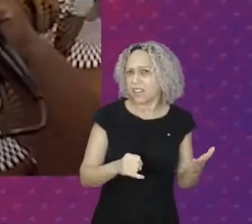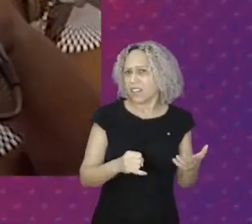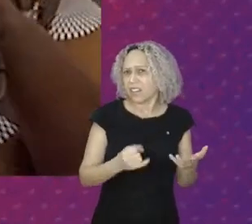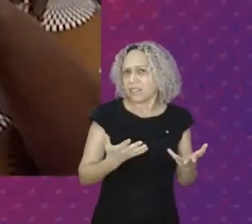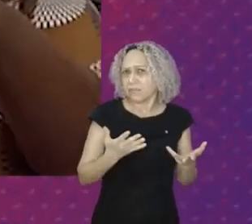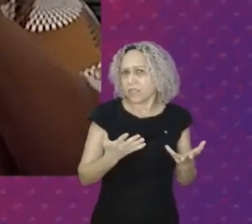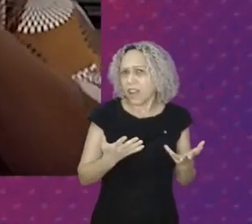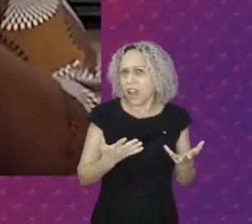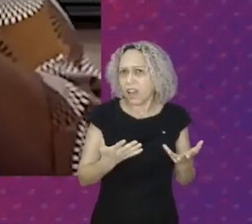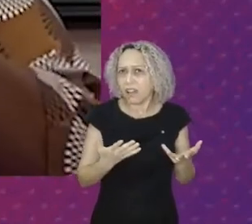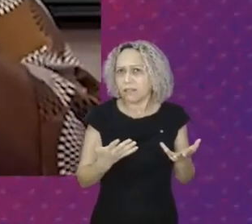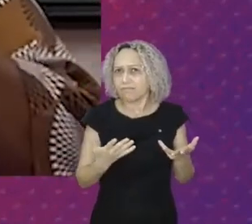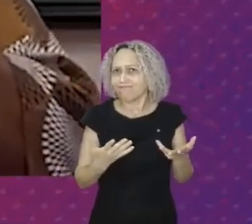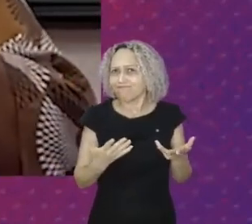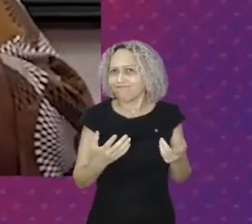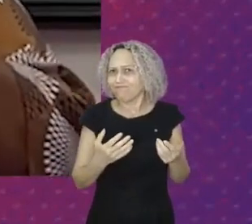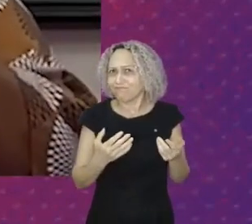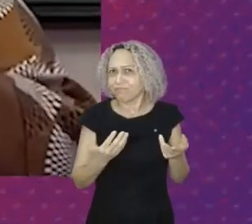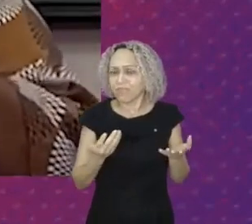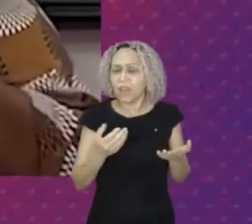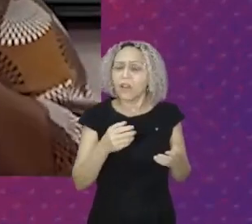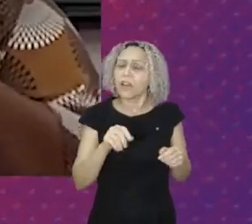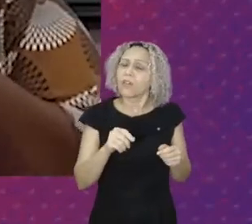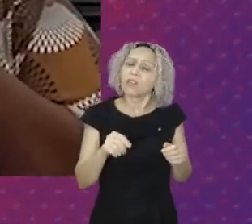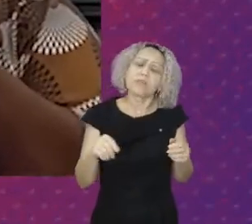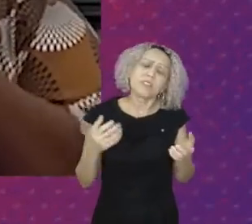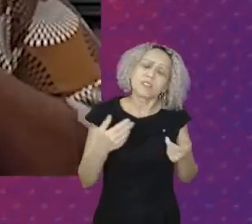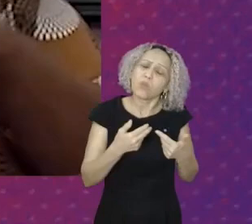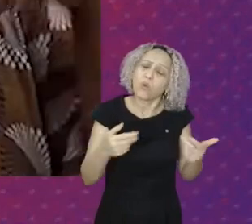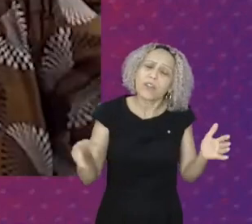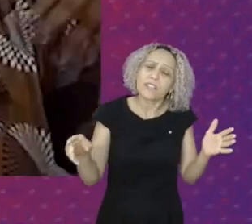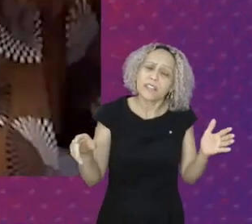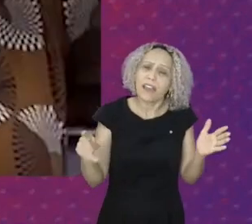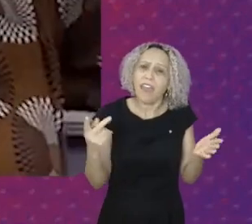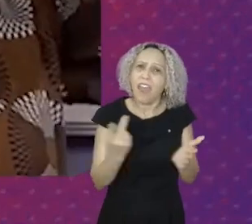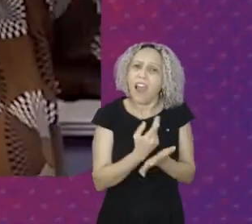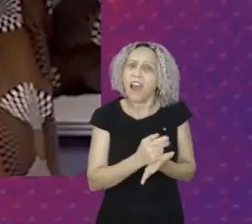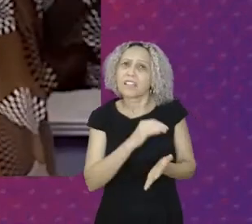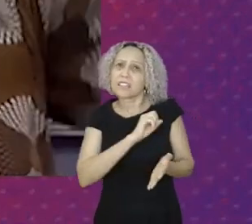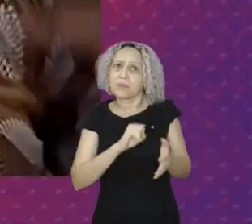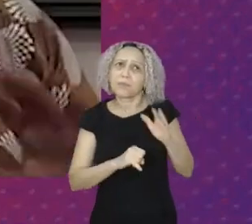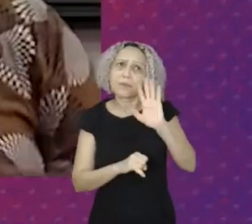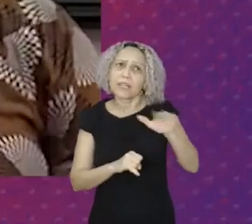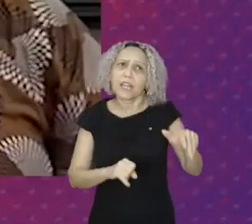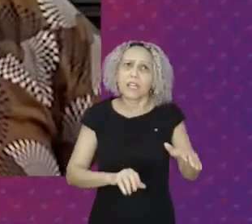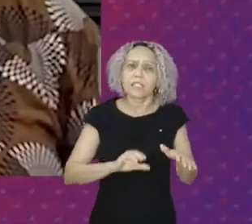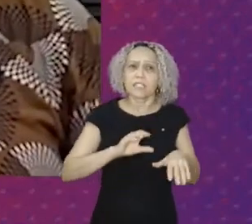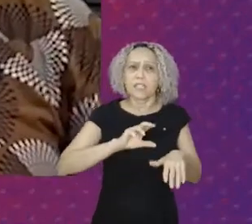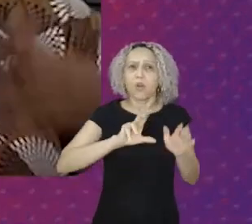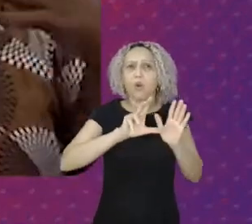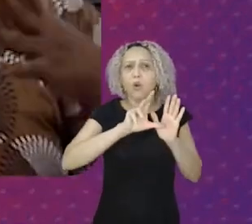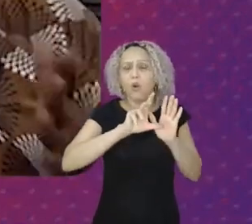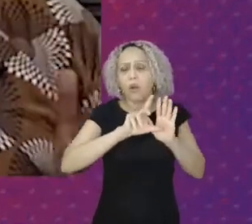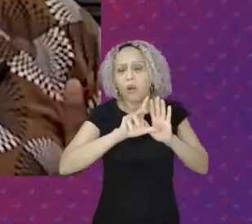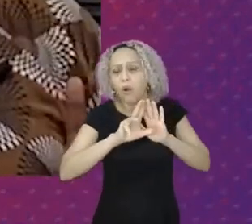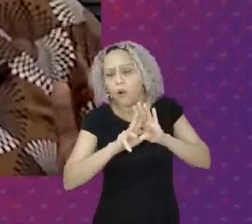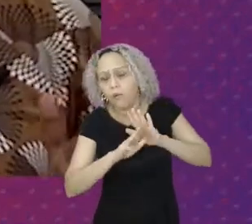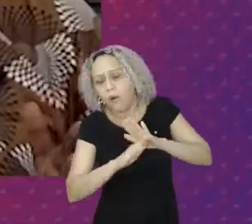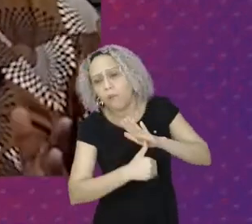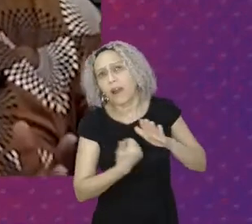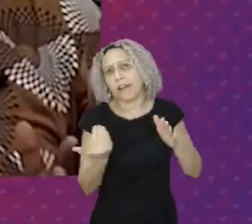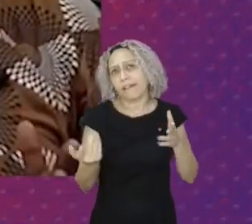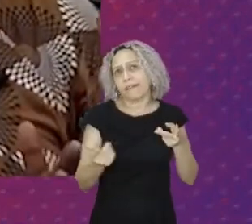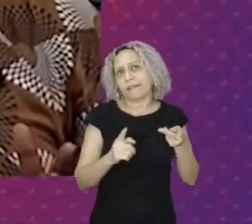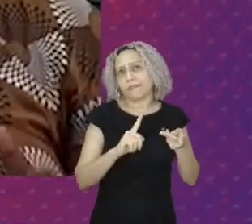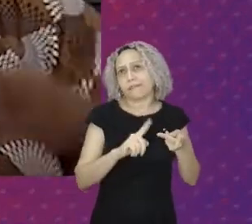hoje, Sistema Único de Saúde, isso não existia. Né? Então, tudo isso é pós-Constituição de 88. E nós vamos chegar na